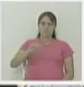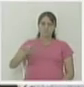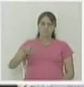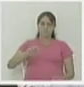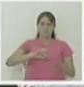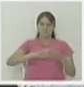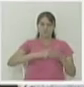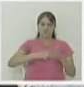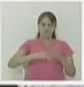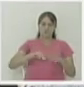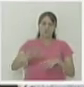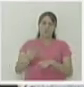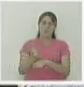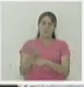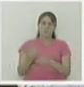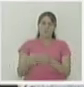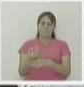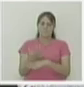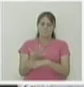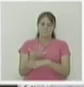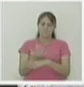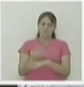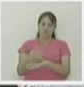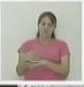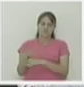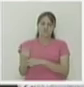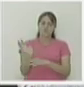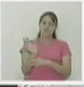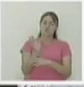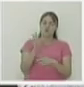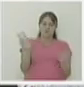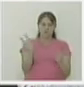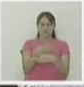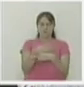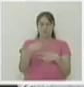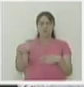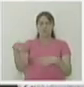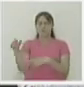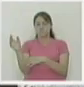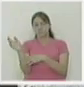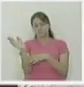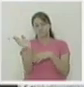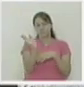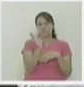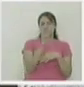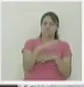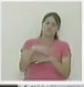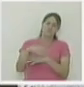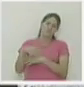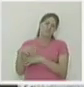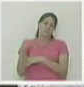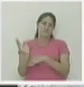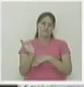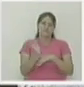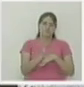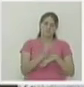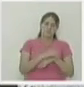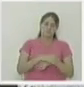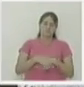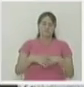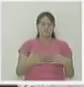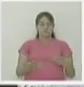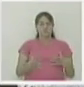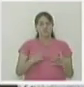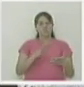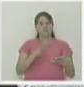essa planta que é levada pelo vento de um lado para o outro. Simão quer dizer isso. Jesus